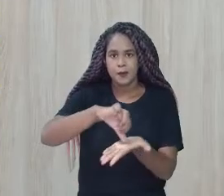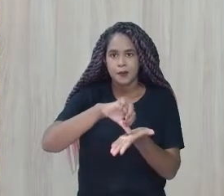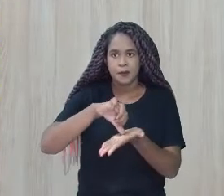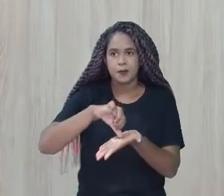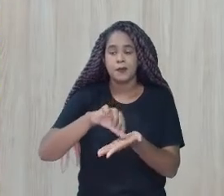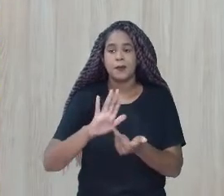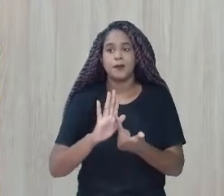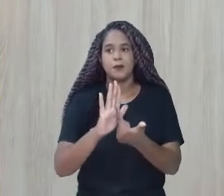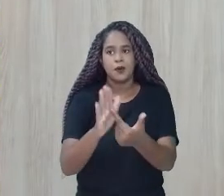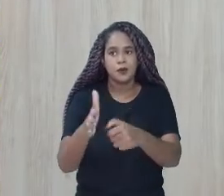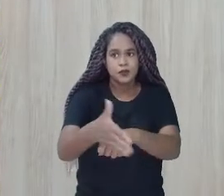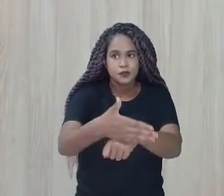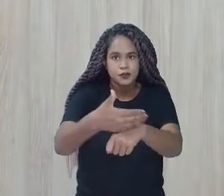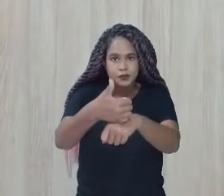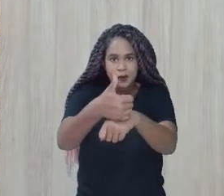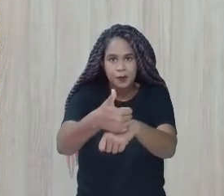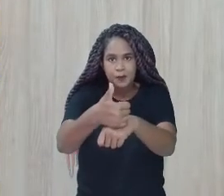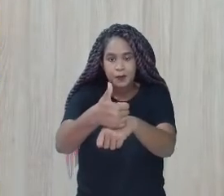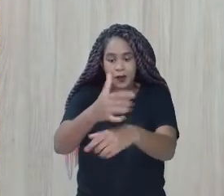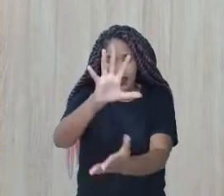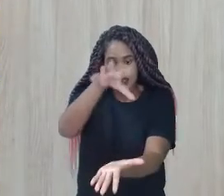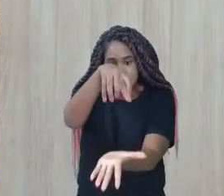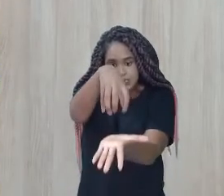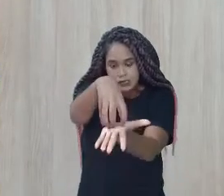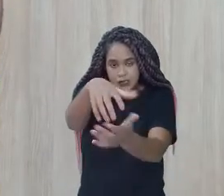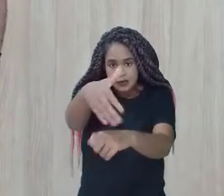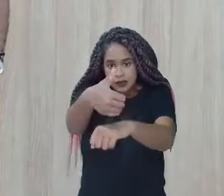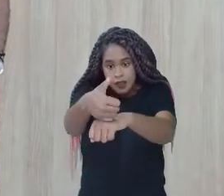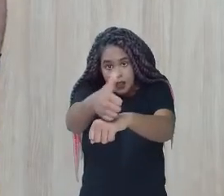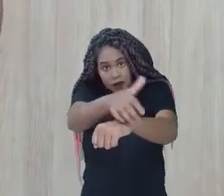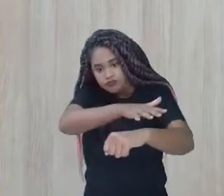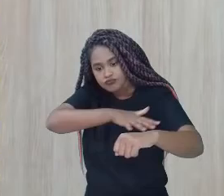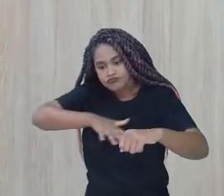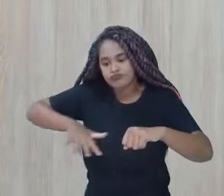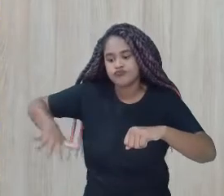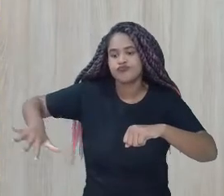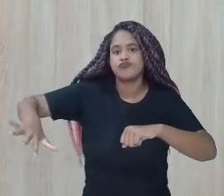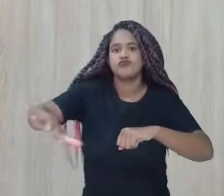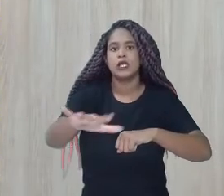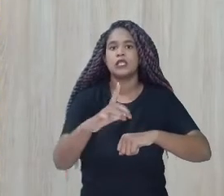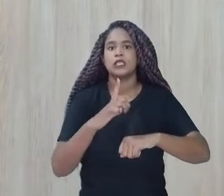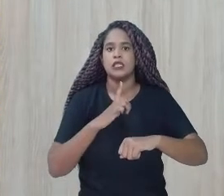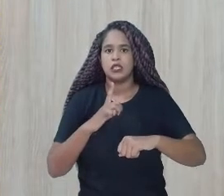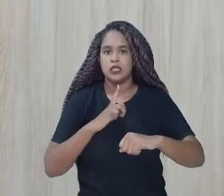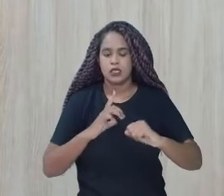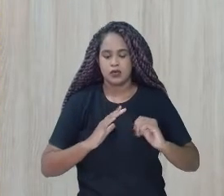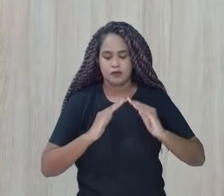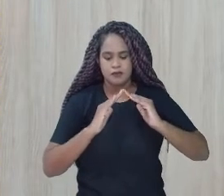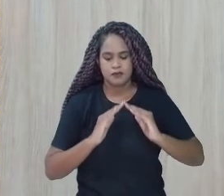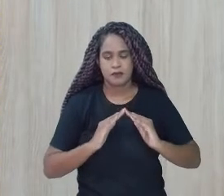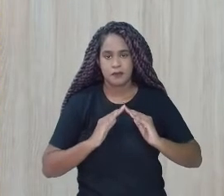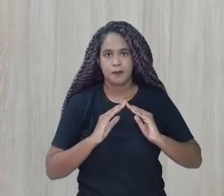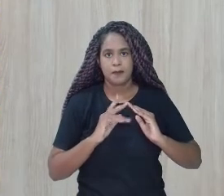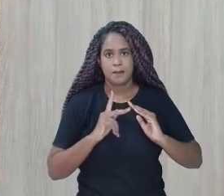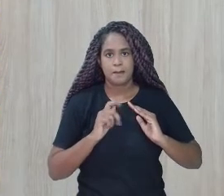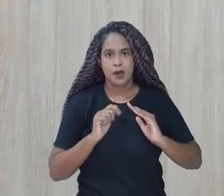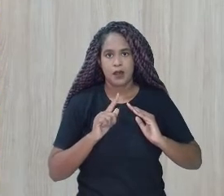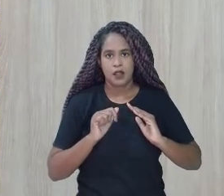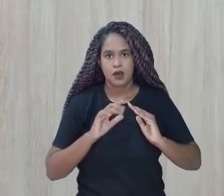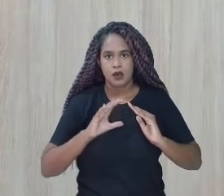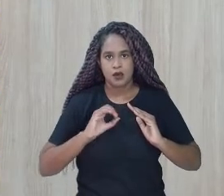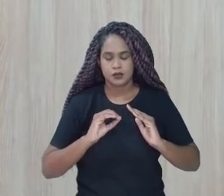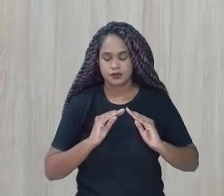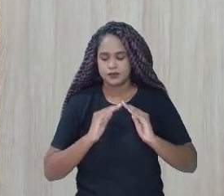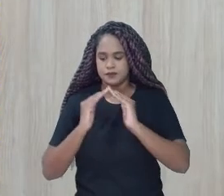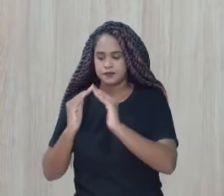ó, ela aqui no centro. Então vejam, ao redor dela, ó, a gente tem, ó, o Palácio do Campo das Princesas,